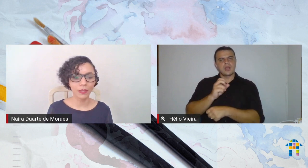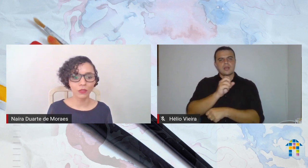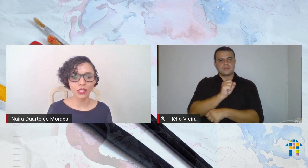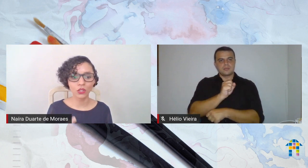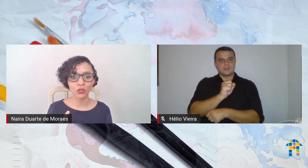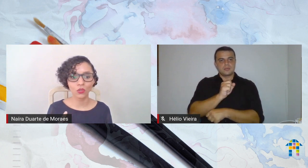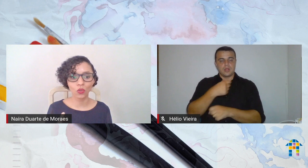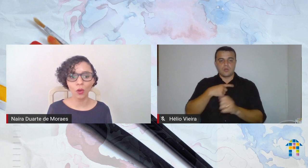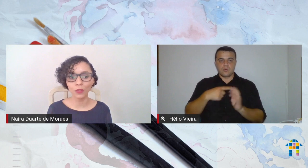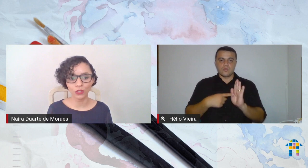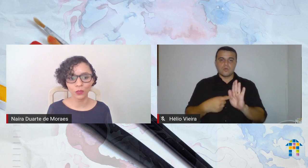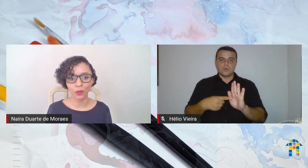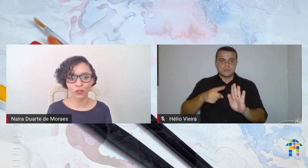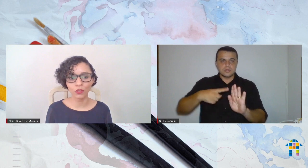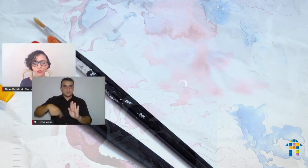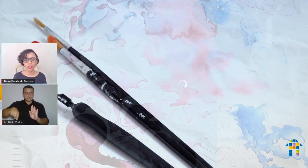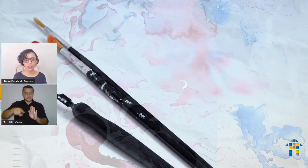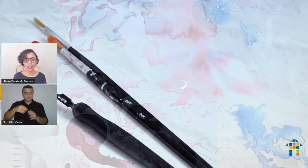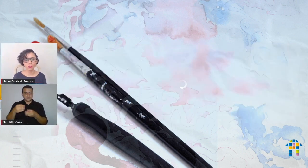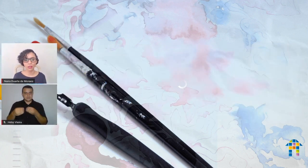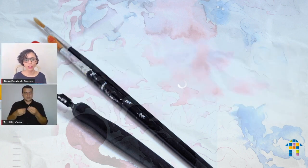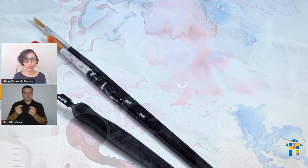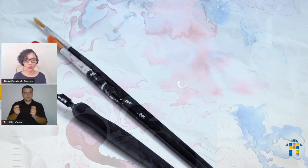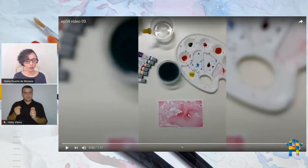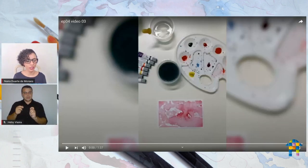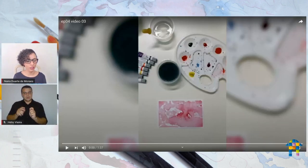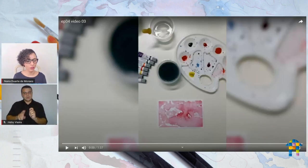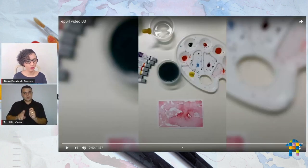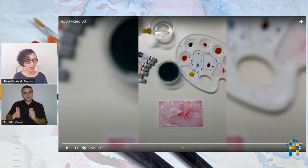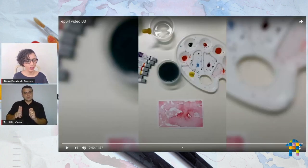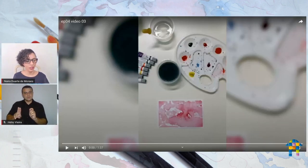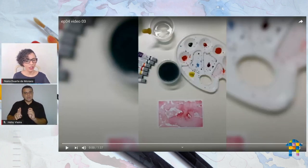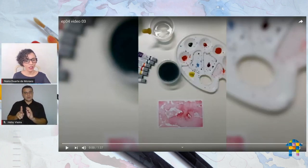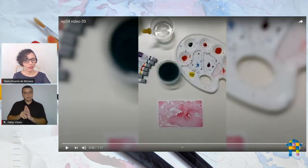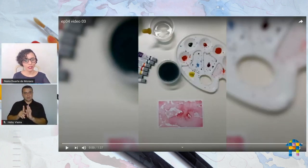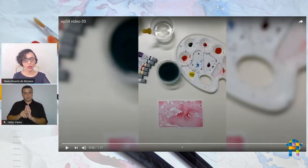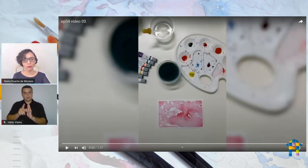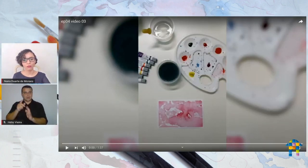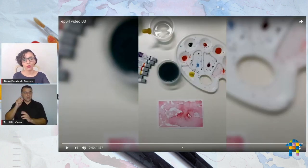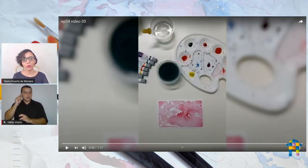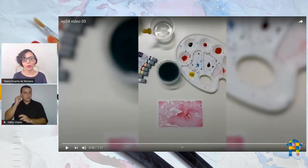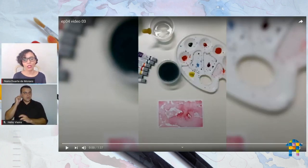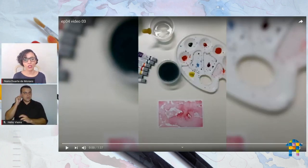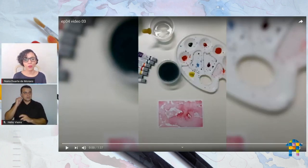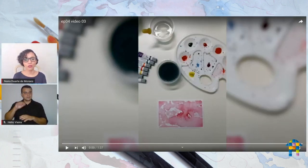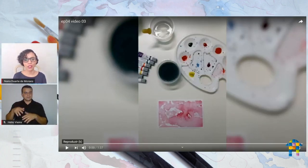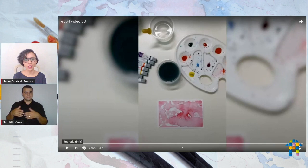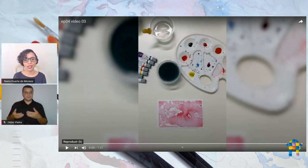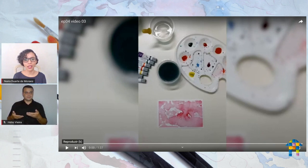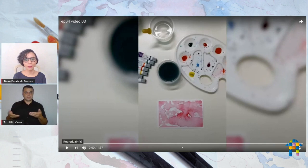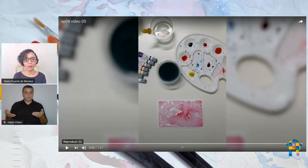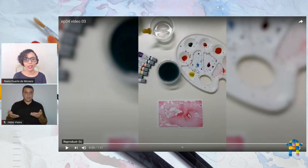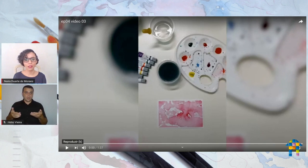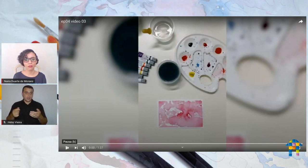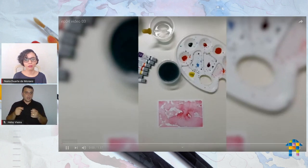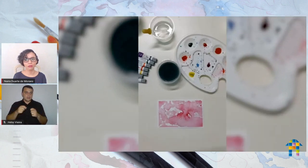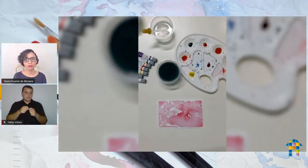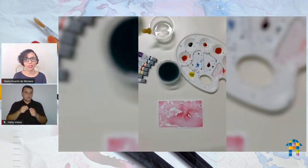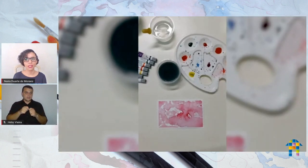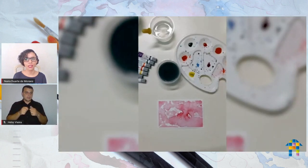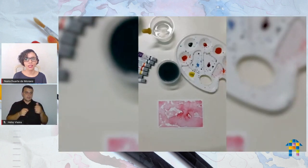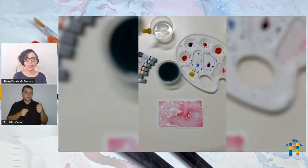eu vou mostrar para vocês como a gente pode utilizar justamente esse cotonete. Então, uma coisa que a gente pode fazer é,